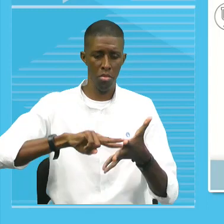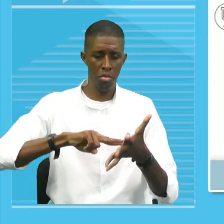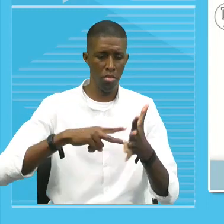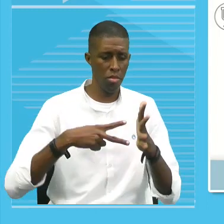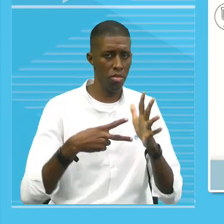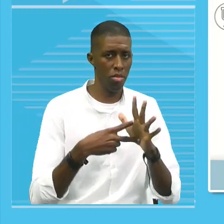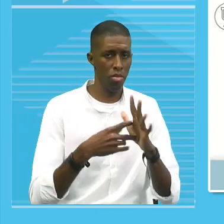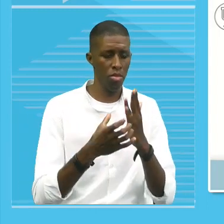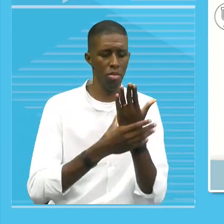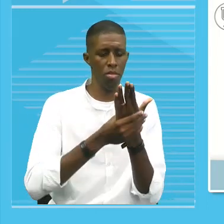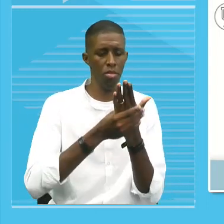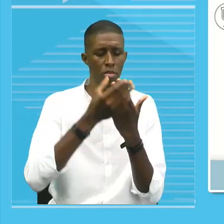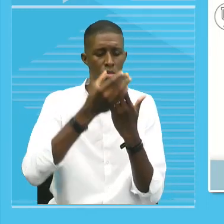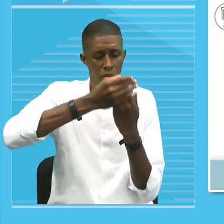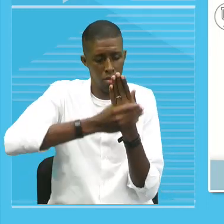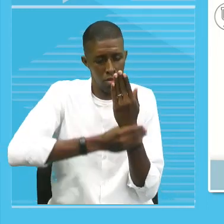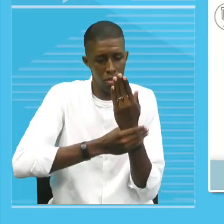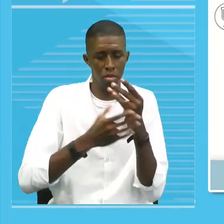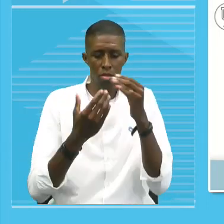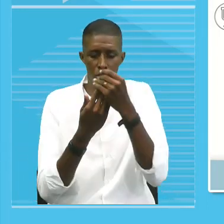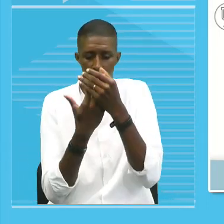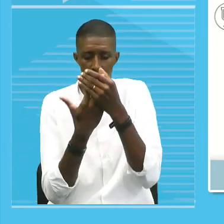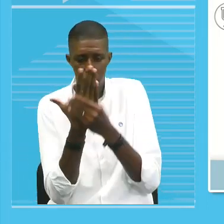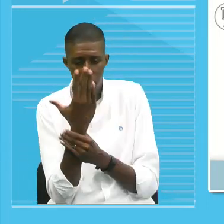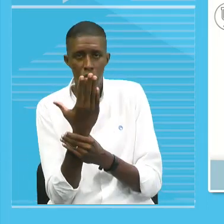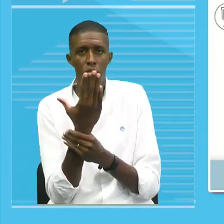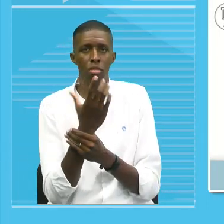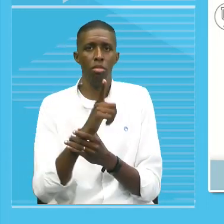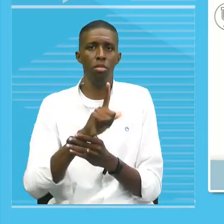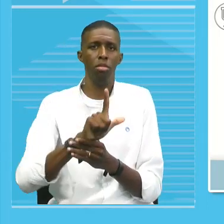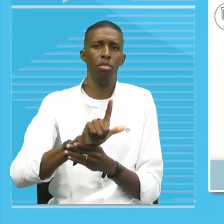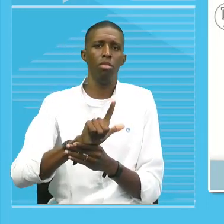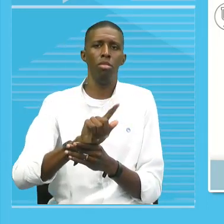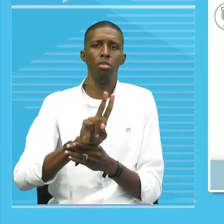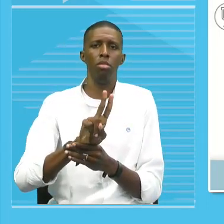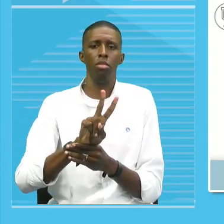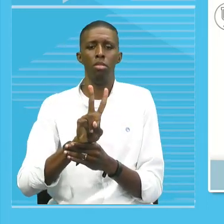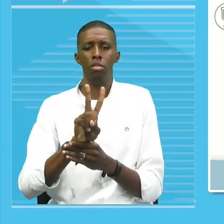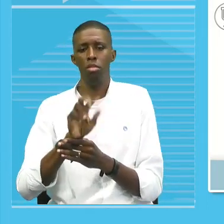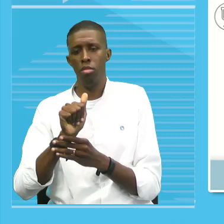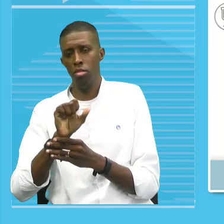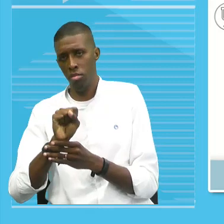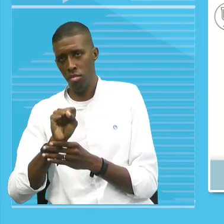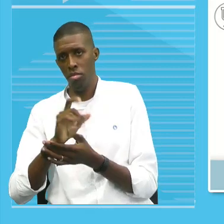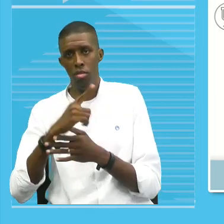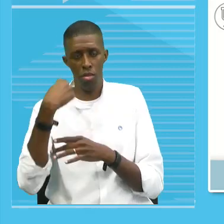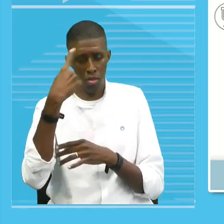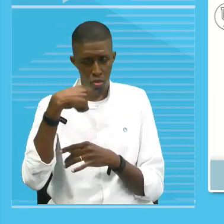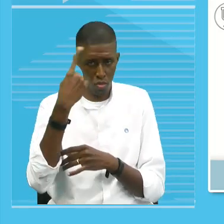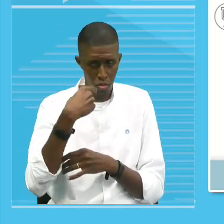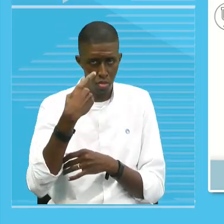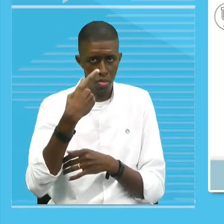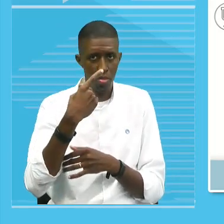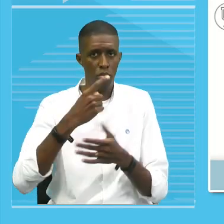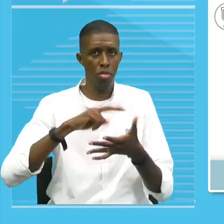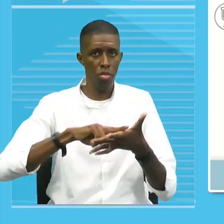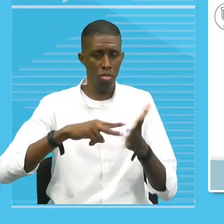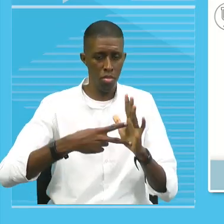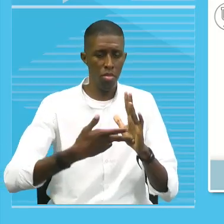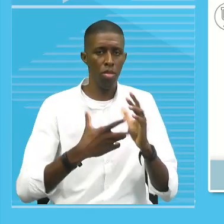para as mãos em espanhol é uma palavra masculina um nos guantes